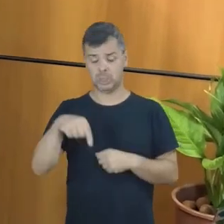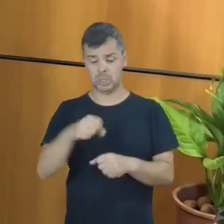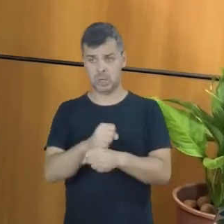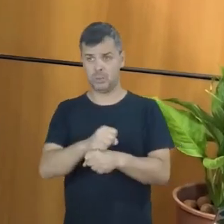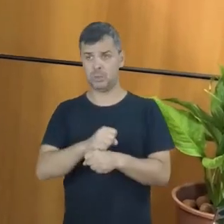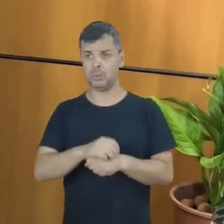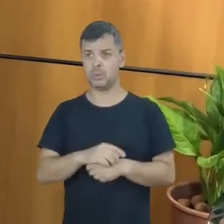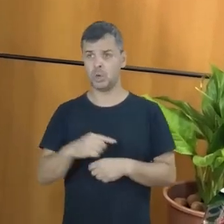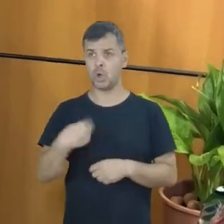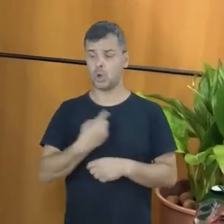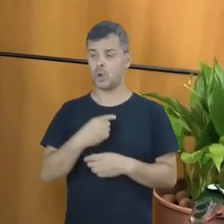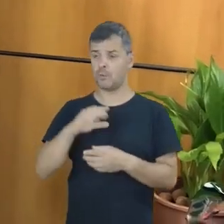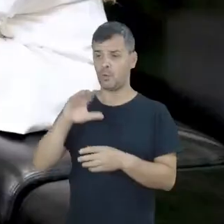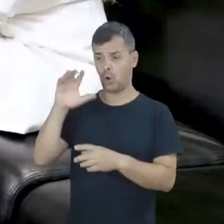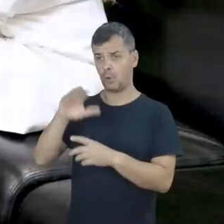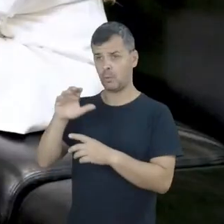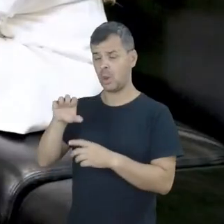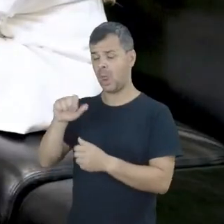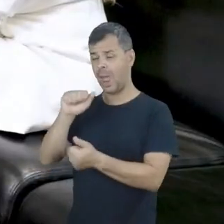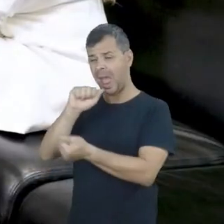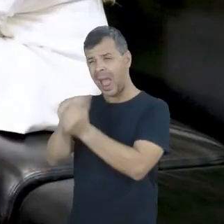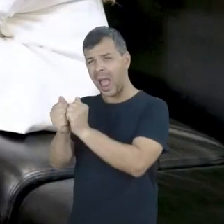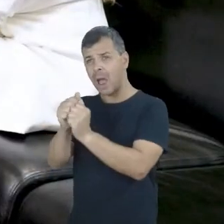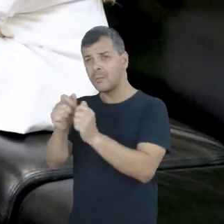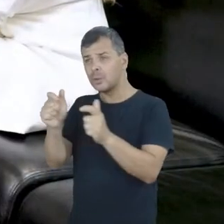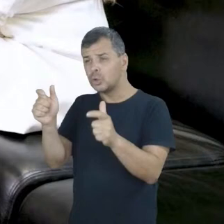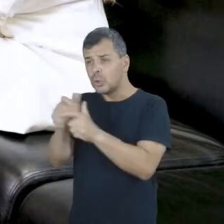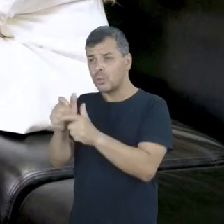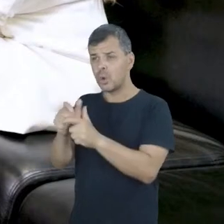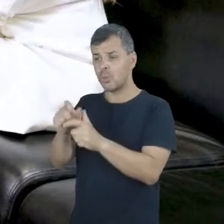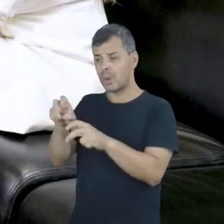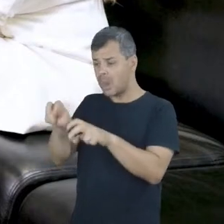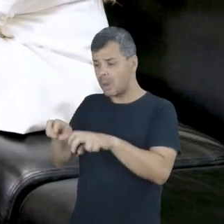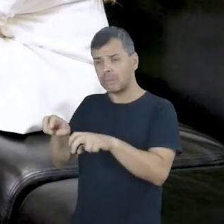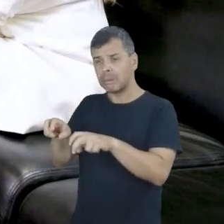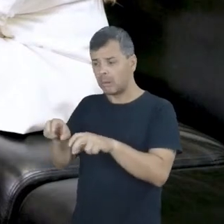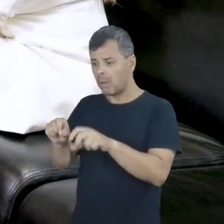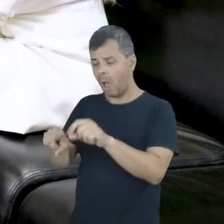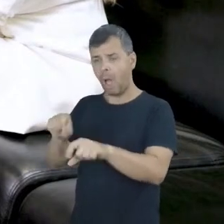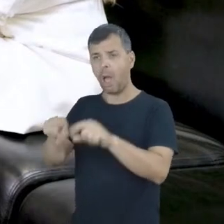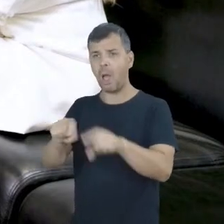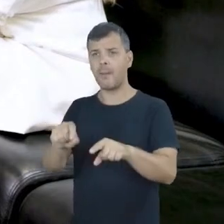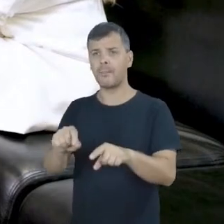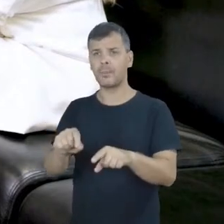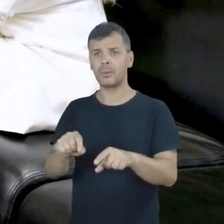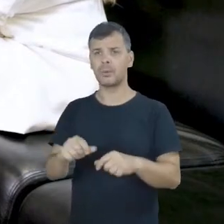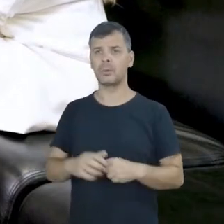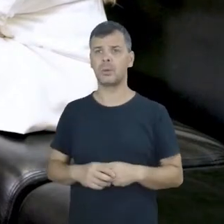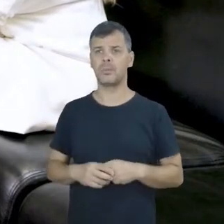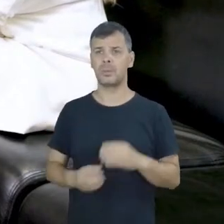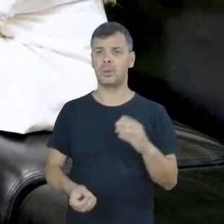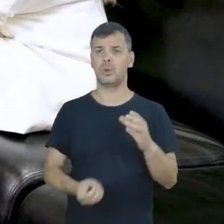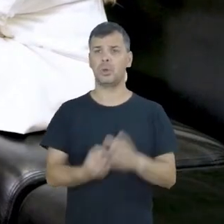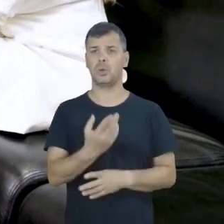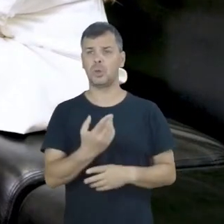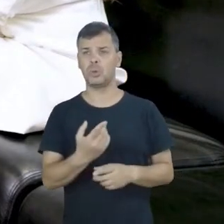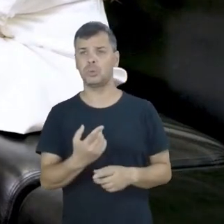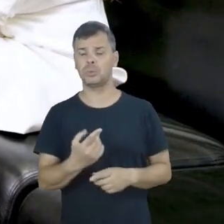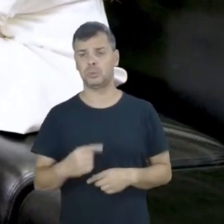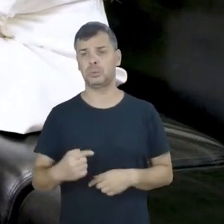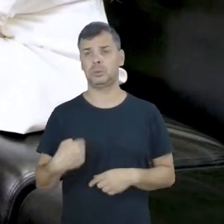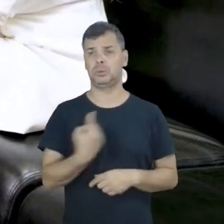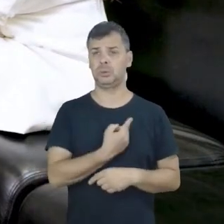exemplo, nós tivemos impacto no preço do arroz porque diminuiu a área plantada de arroz no Brasil. Isso nos cria a